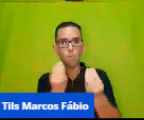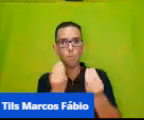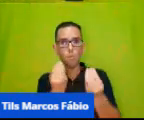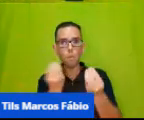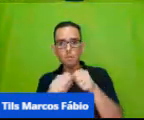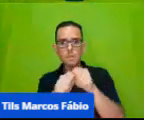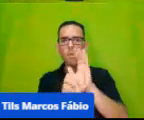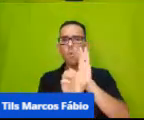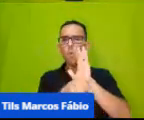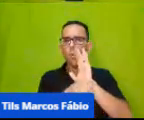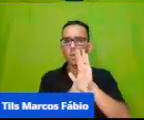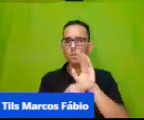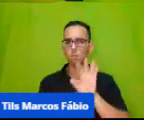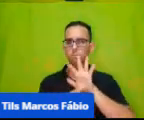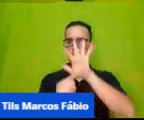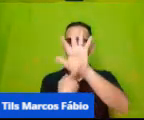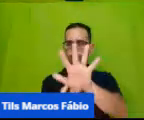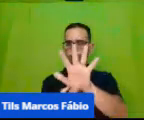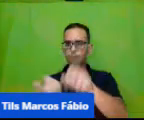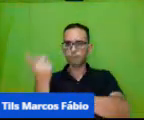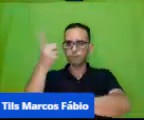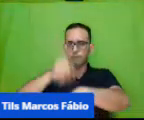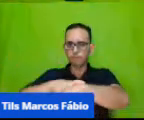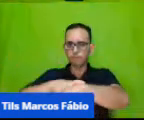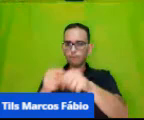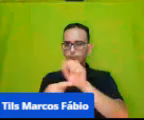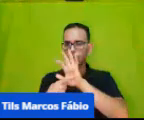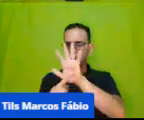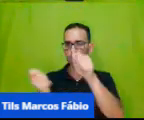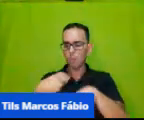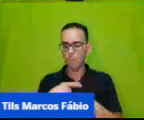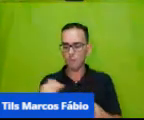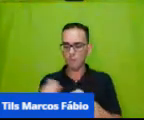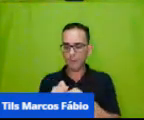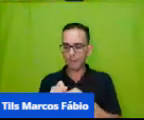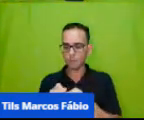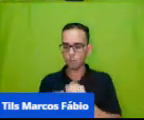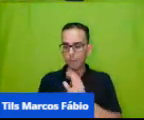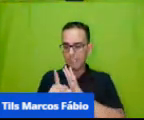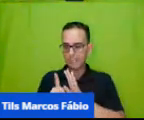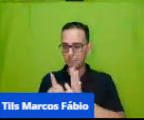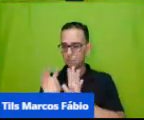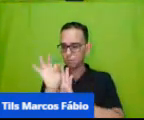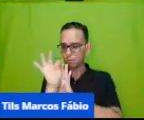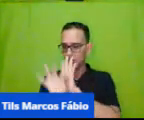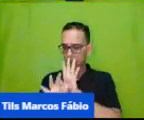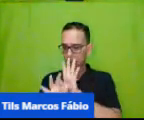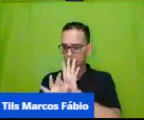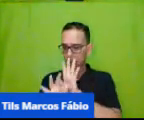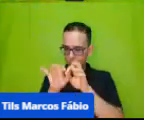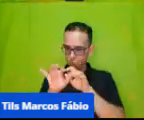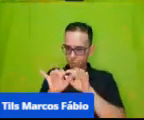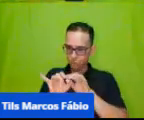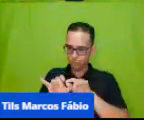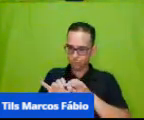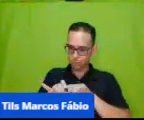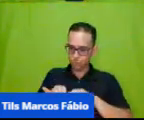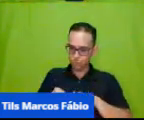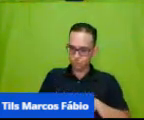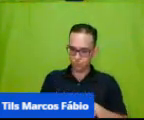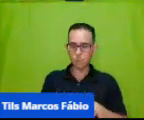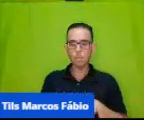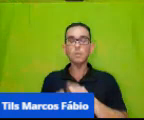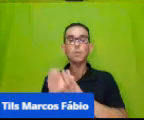que eu quero apresentar naquele momento, e daí eu preparo um texto a respeito desse contexto, desse